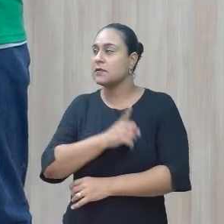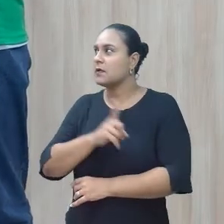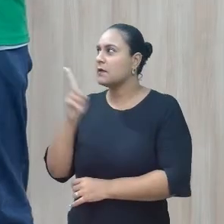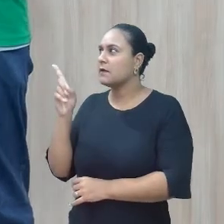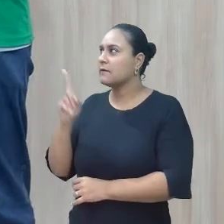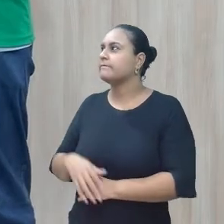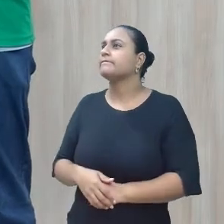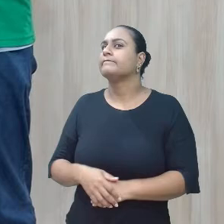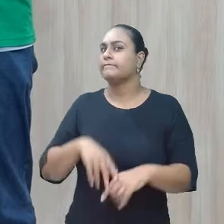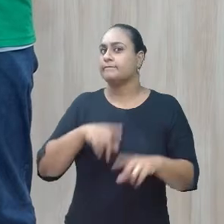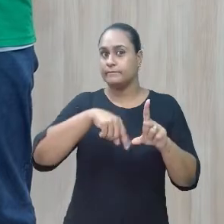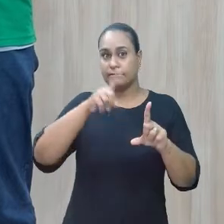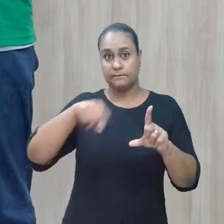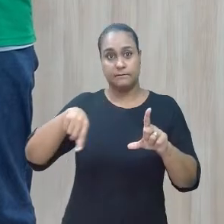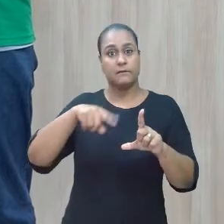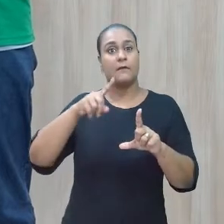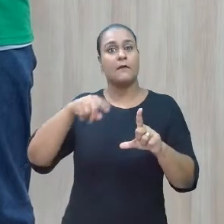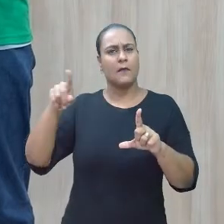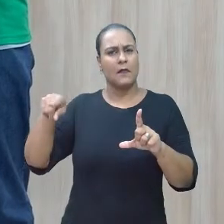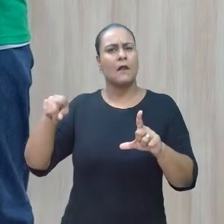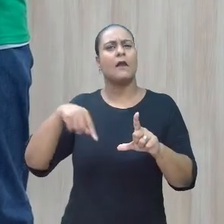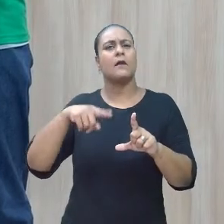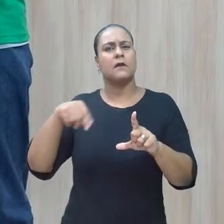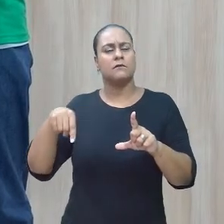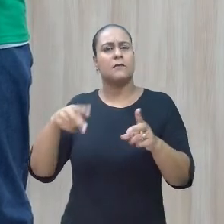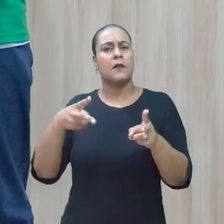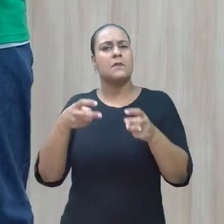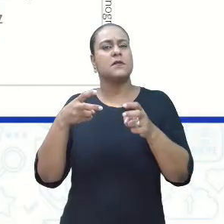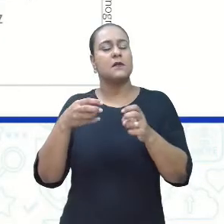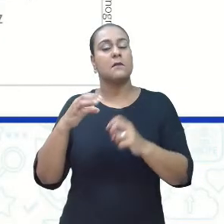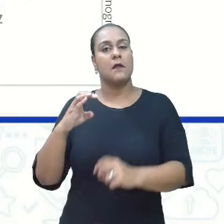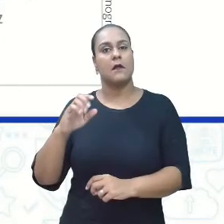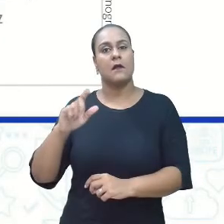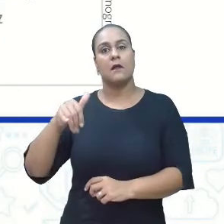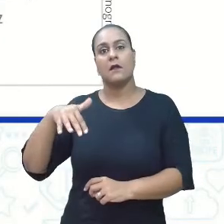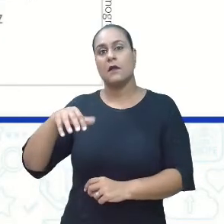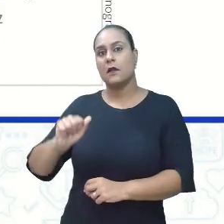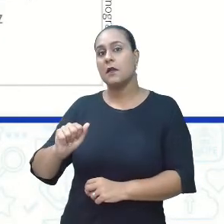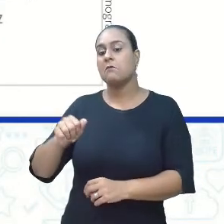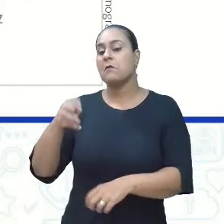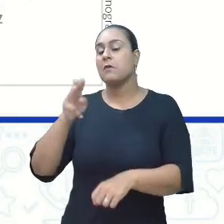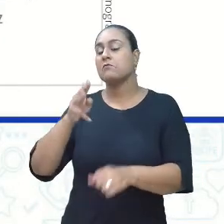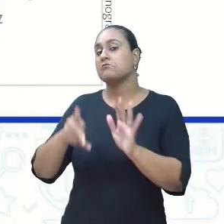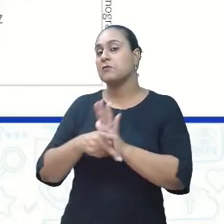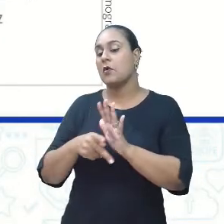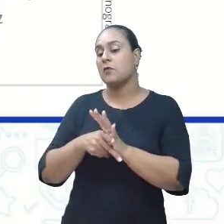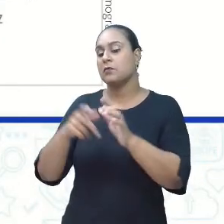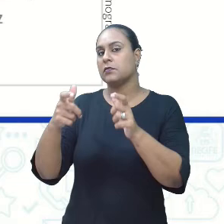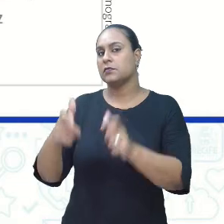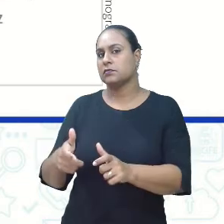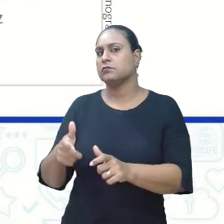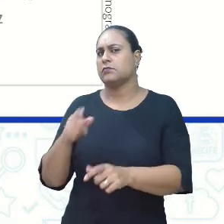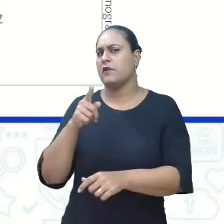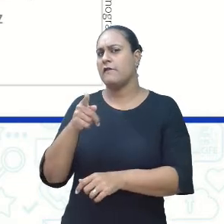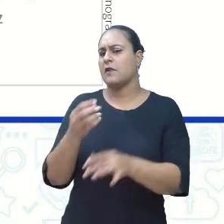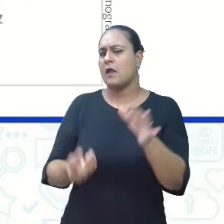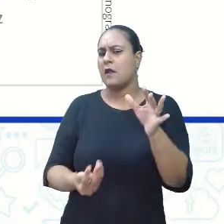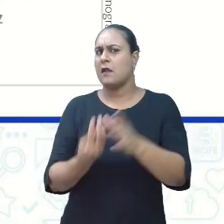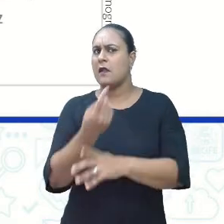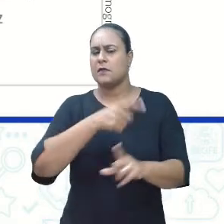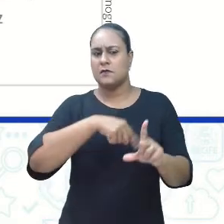um climograma. E eu sei que vocês já viram a elaboração de gráficos como esse